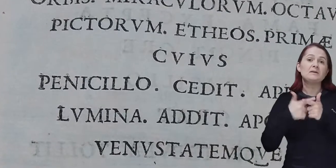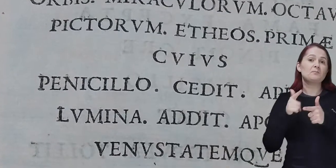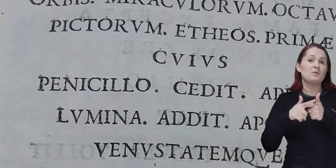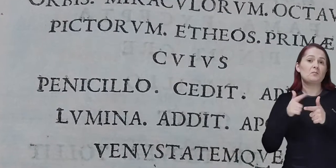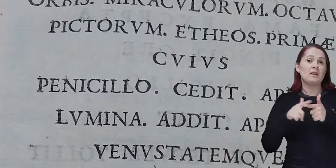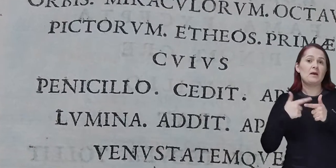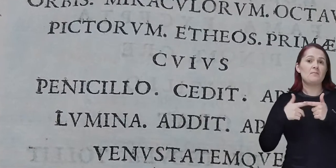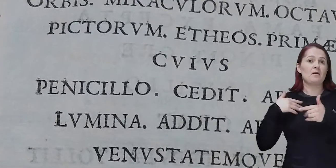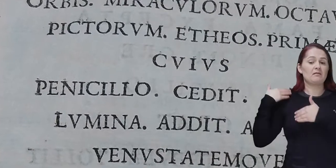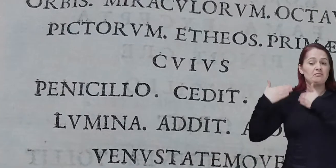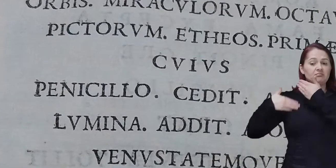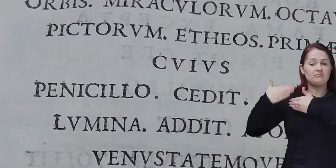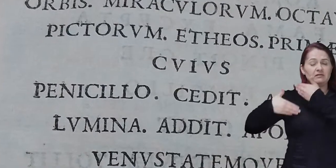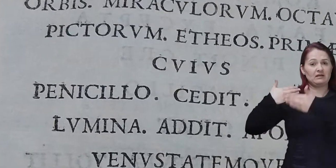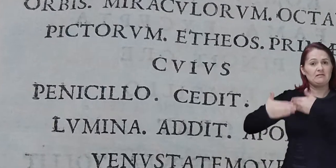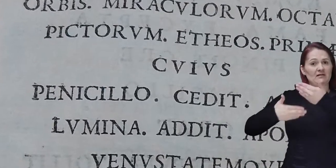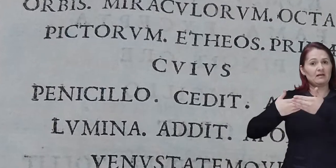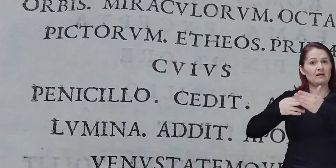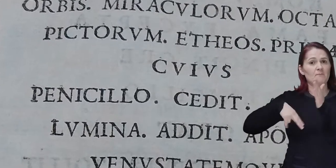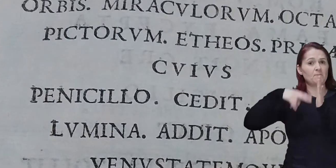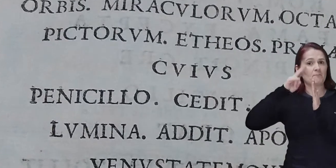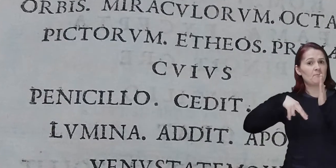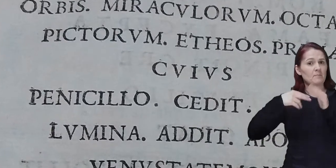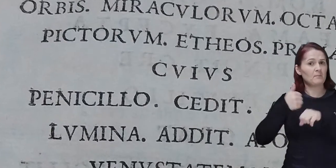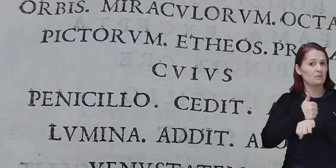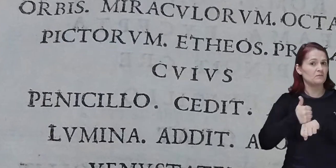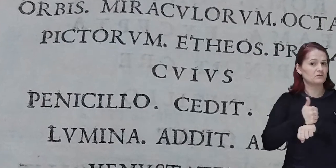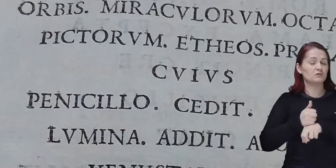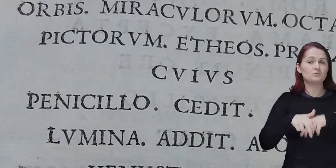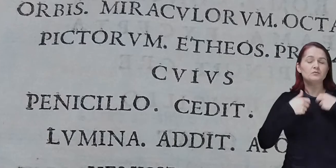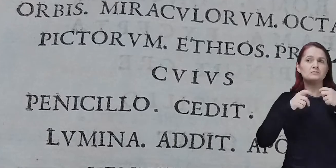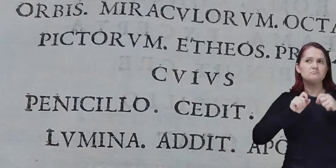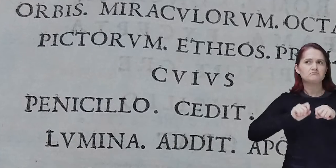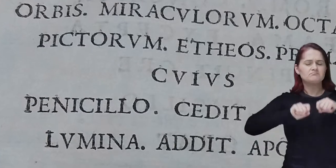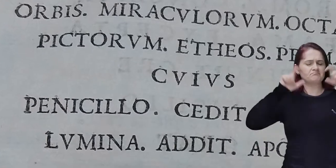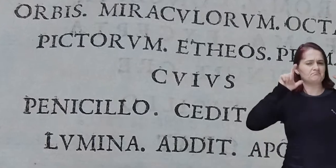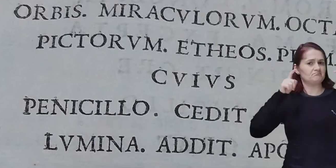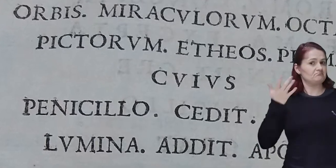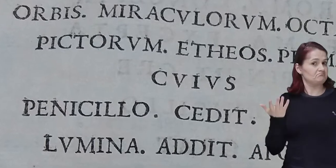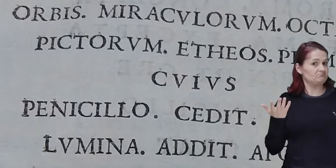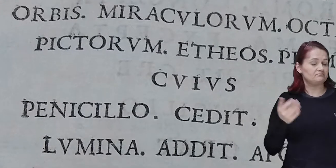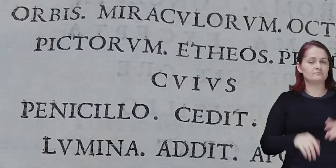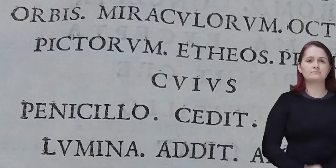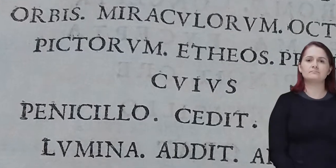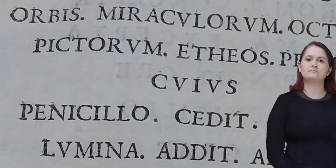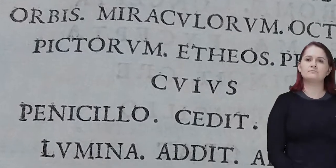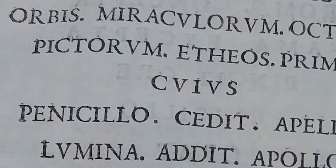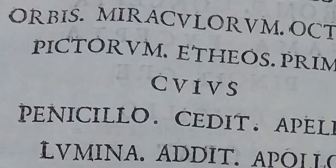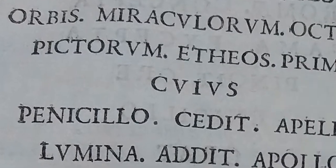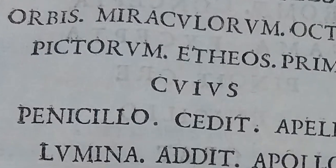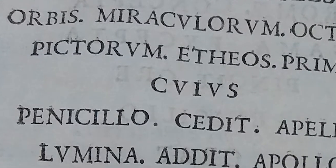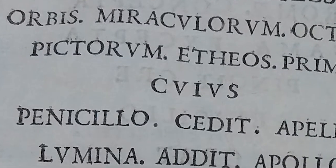não parece ser um problema para ela na trajetória como pintora. Então me chamou muita atenção em razão